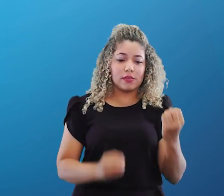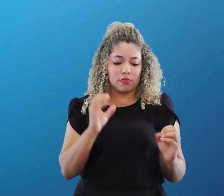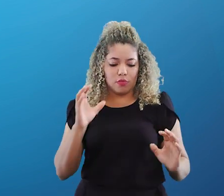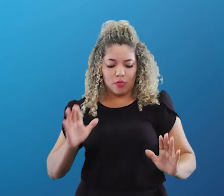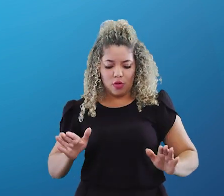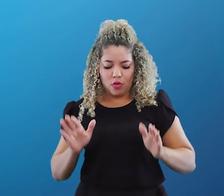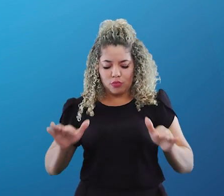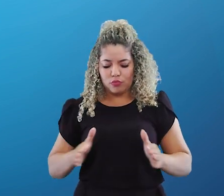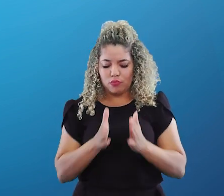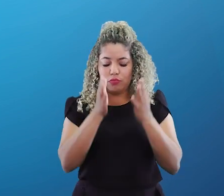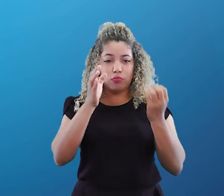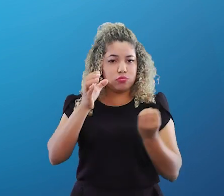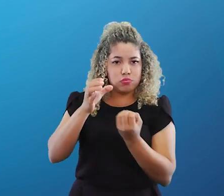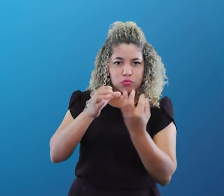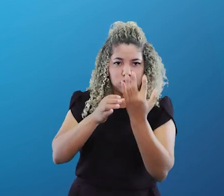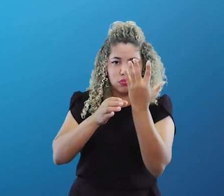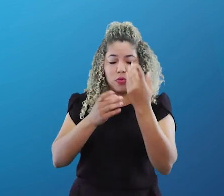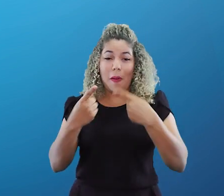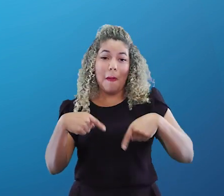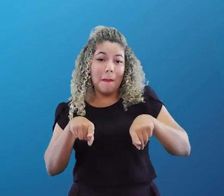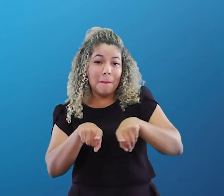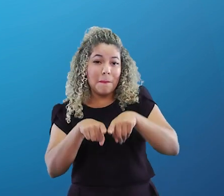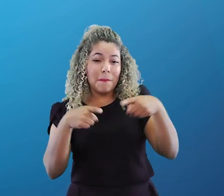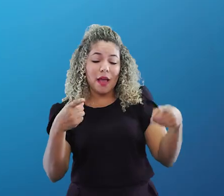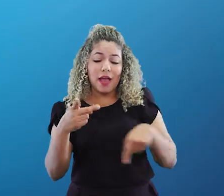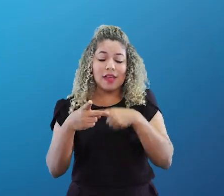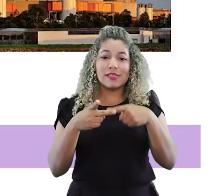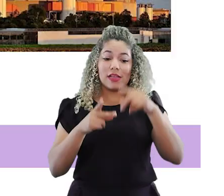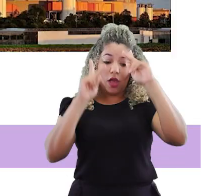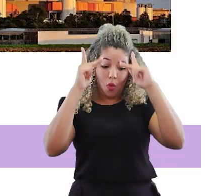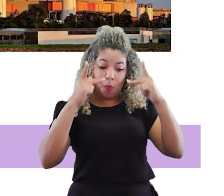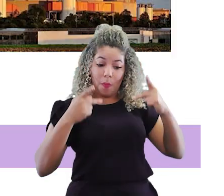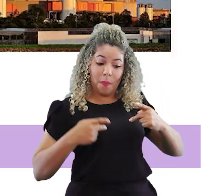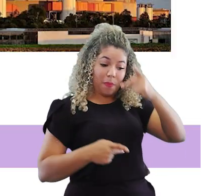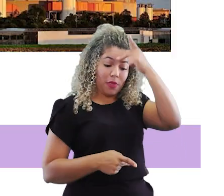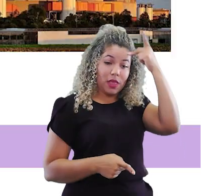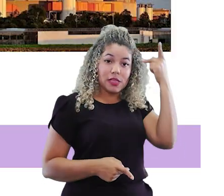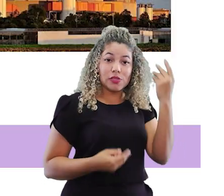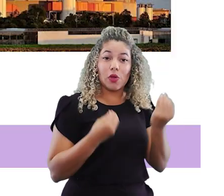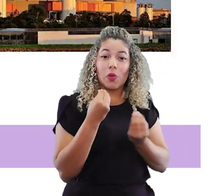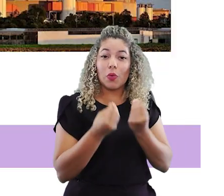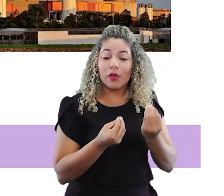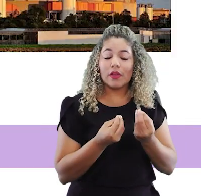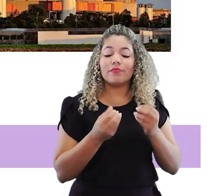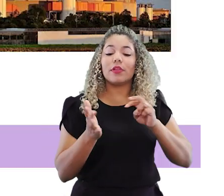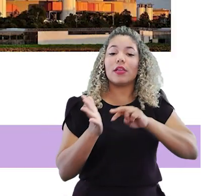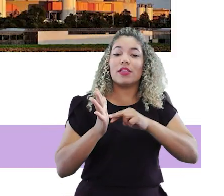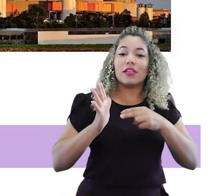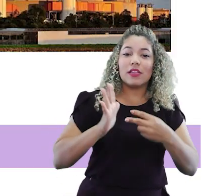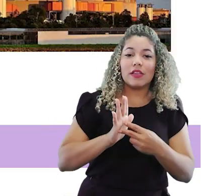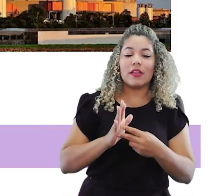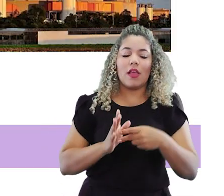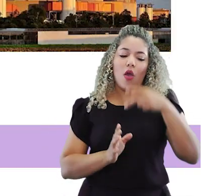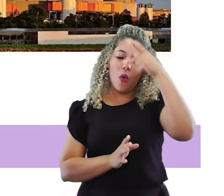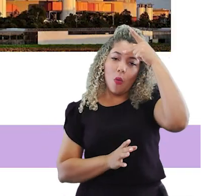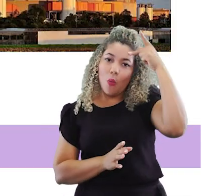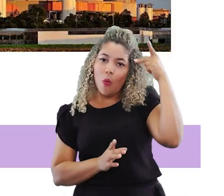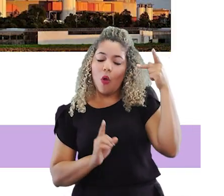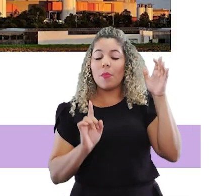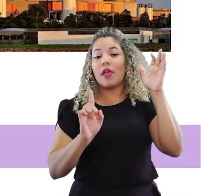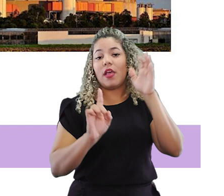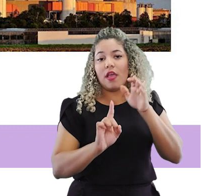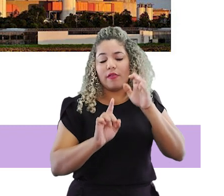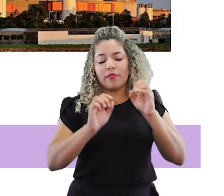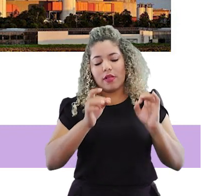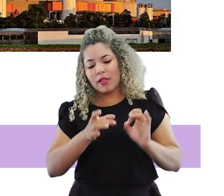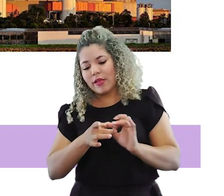que acontecem, mas quando falamos na ação humana, na ação antrópica, estamos falando de poluição causada por emissão de